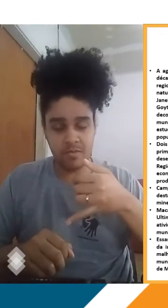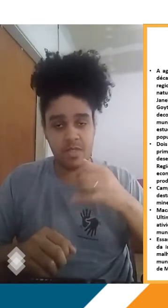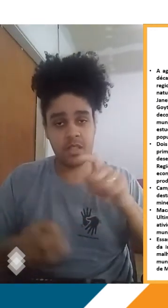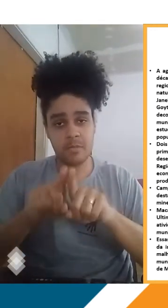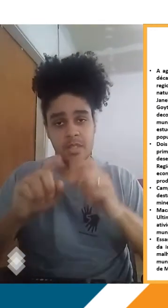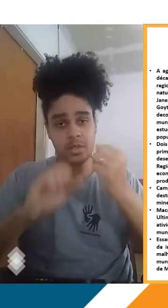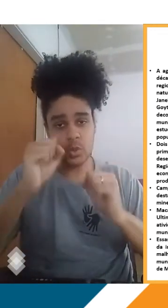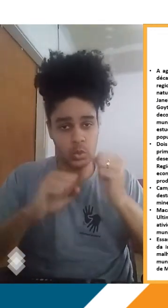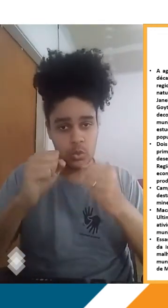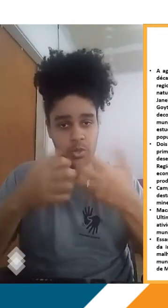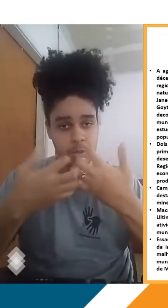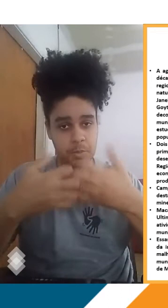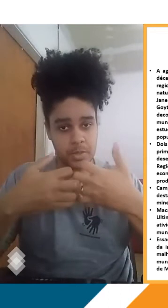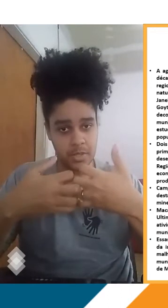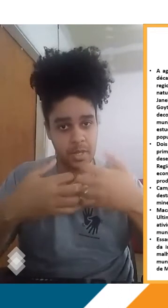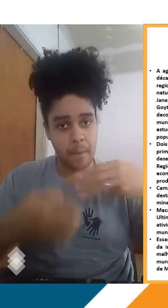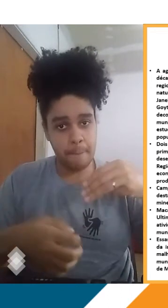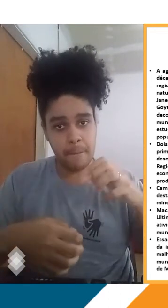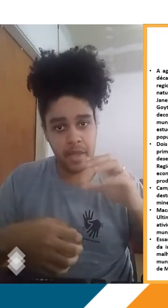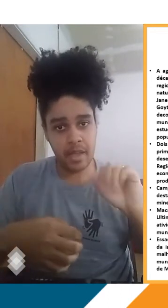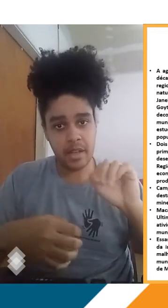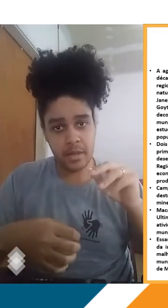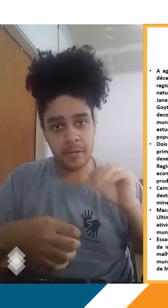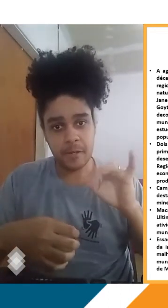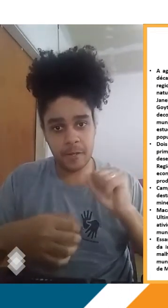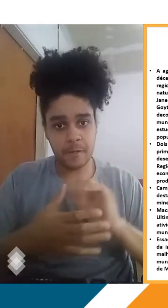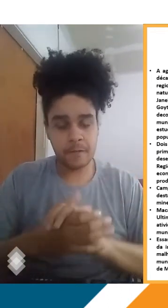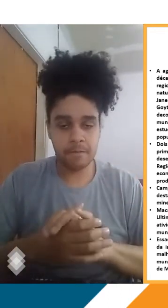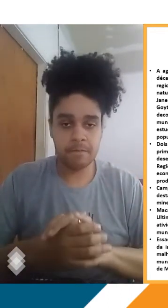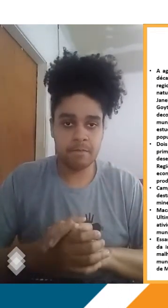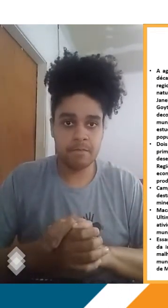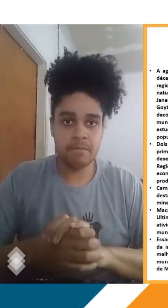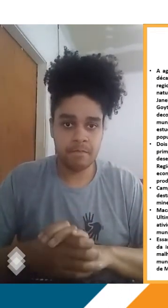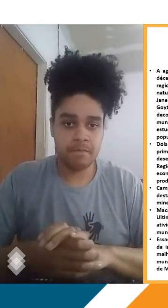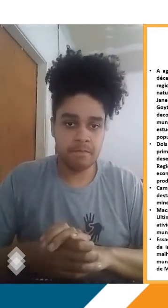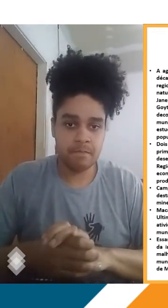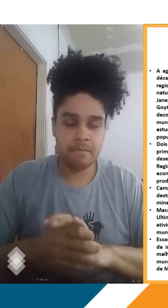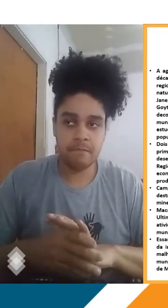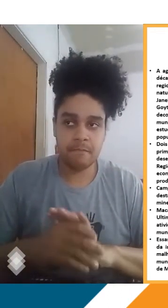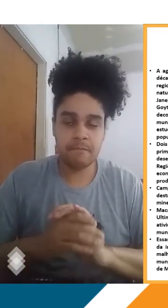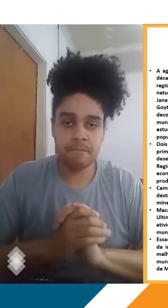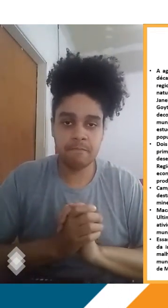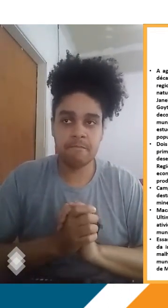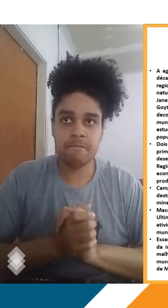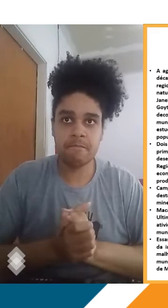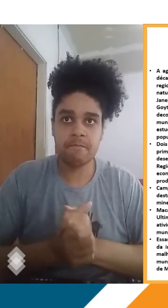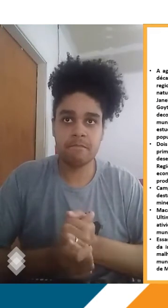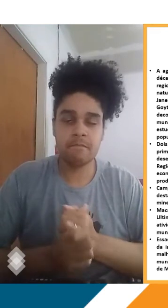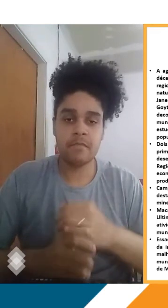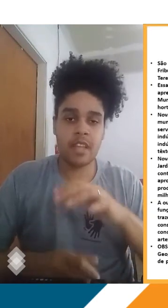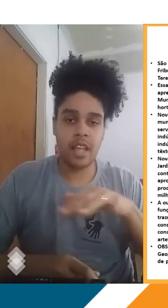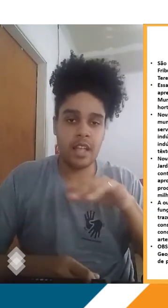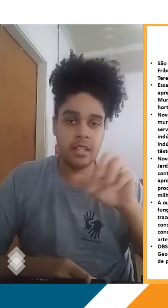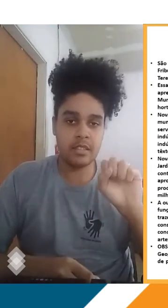promovendo o incremento da indústria mecânica nesse município, assim como o seu crescimento acelerado e desordenado da malha urbana, com a proliferação de